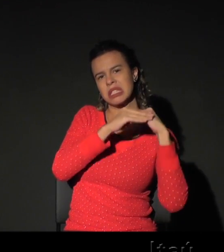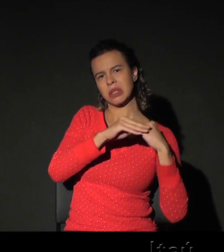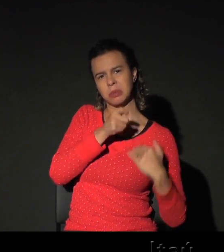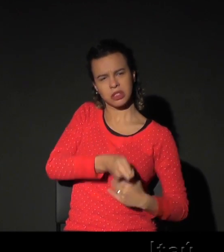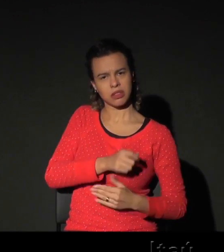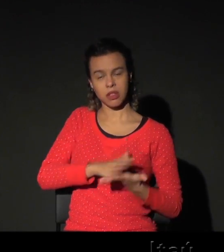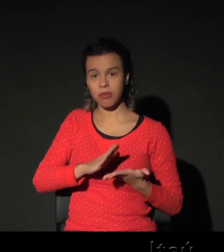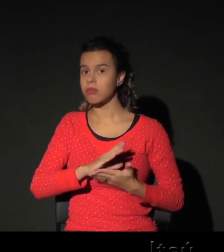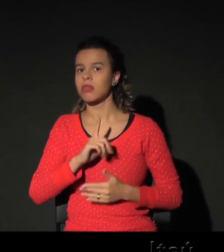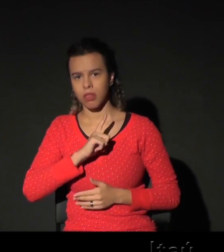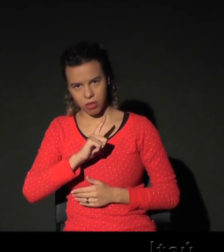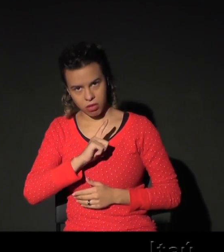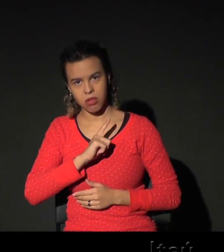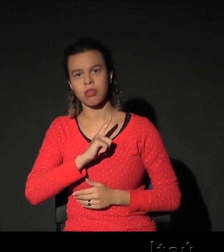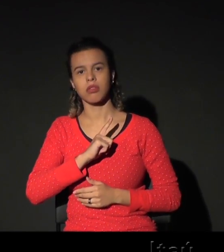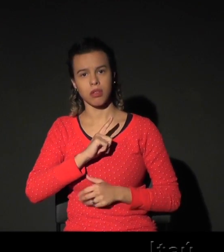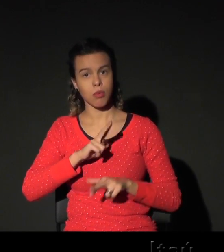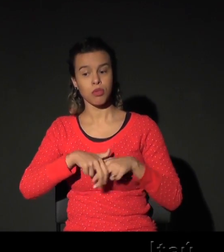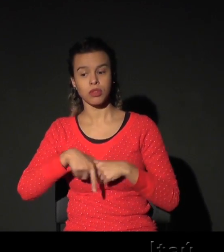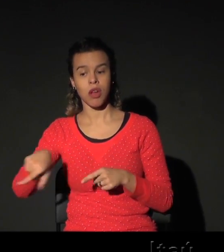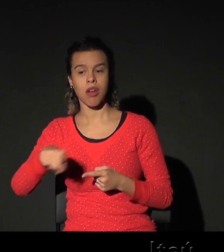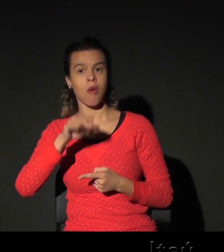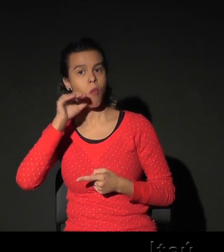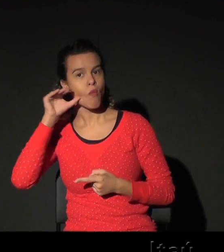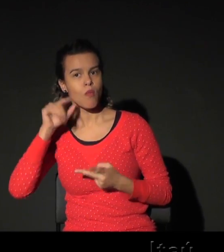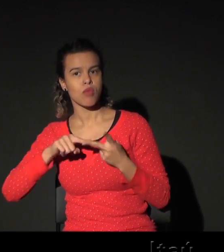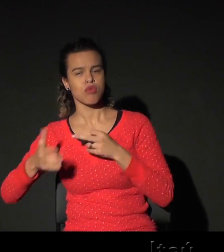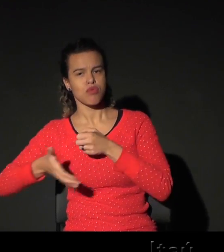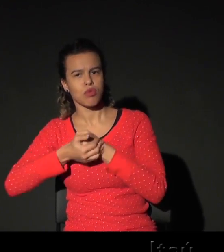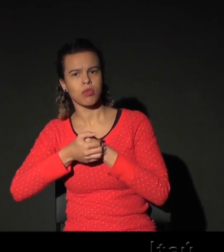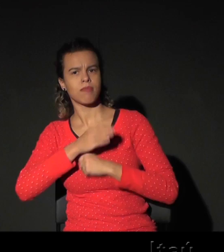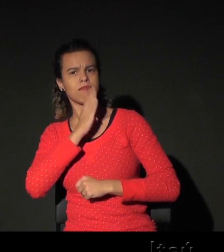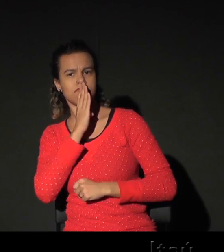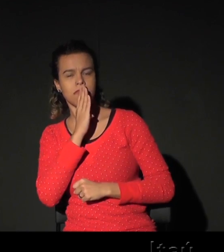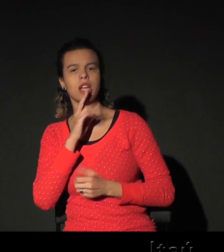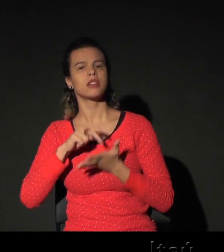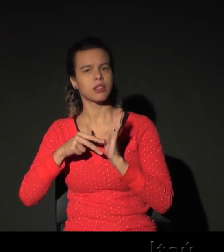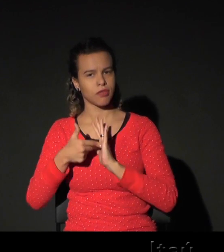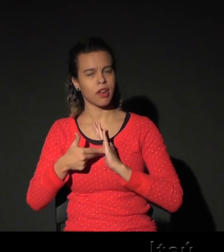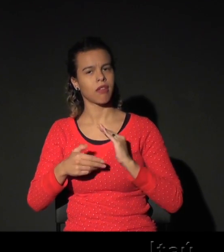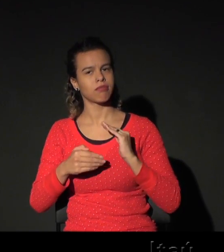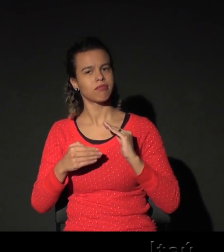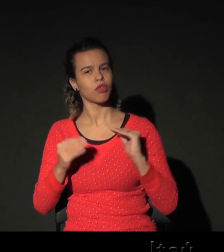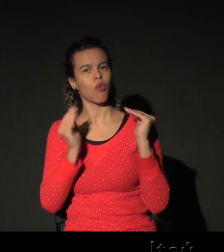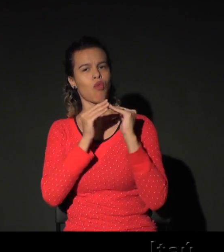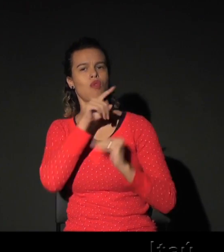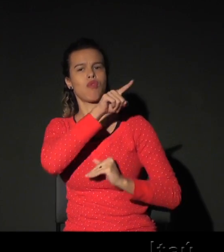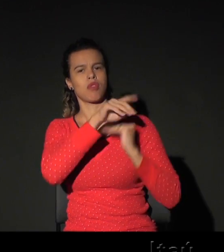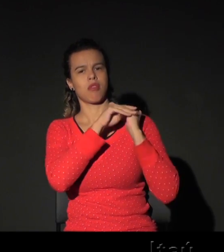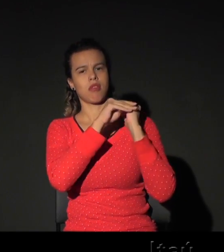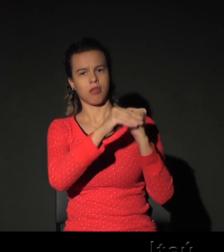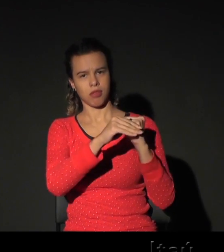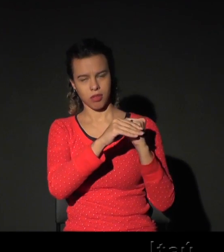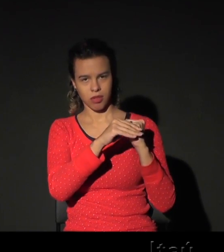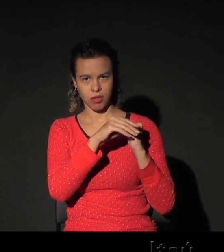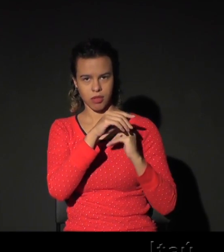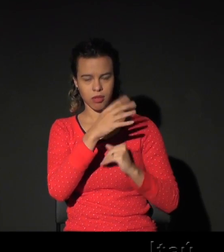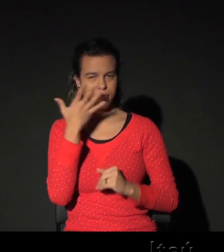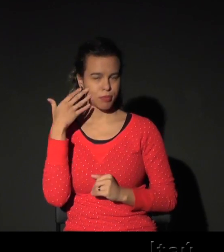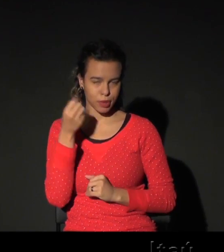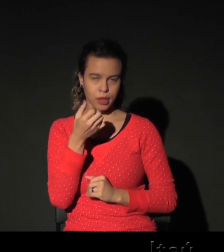silêncio também é ideológico Então eu acho que falar de outras narrativas falar de dicções femininas sobretudo